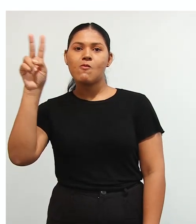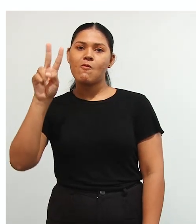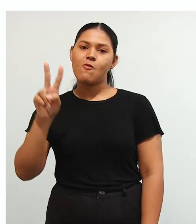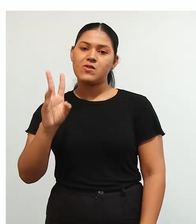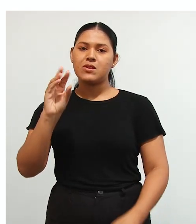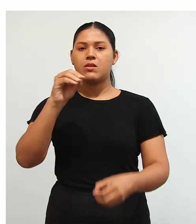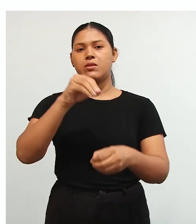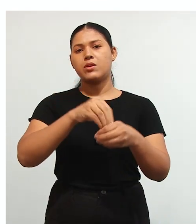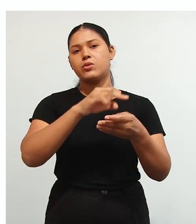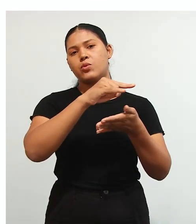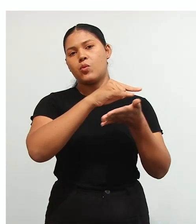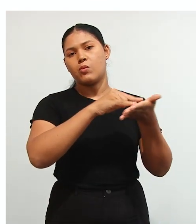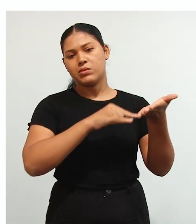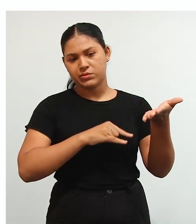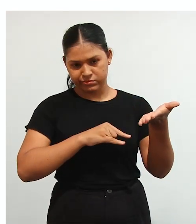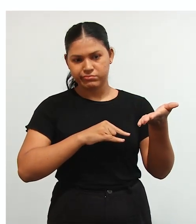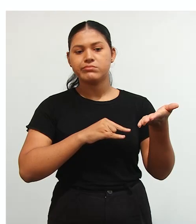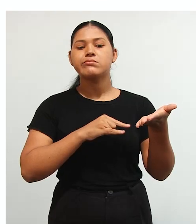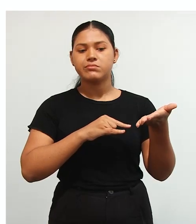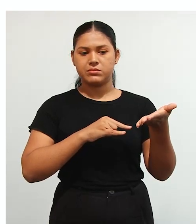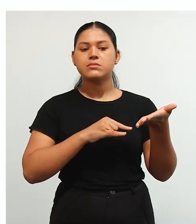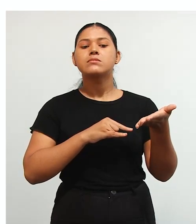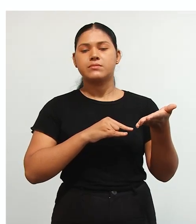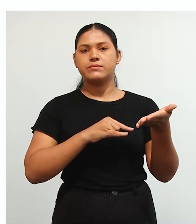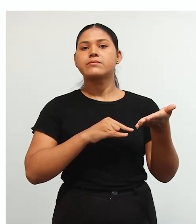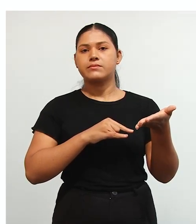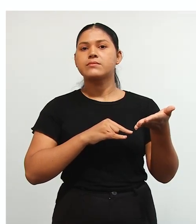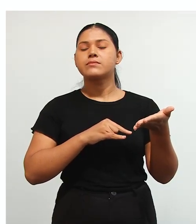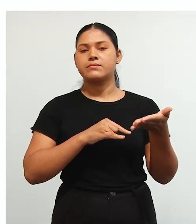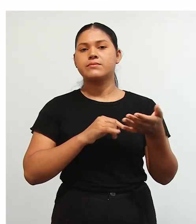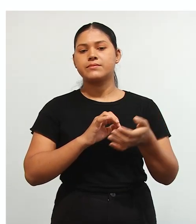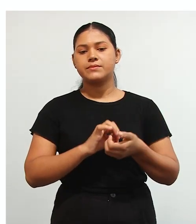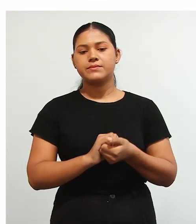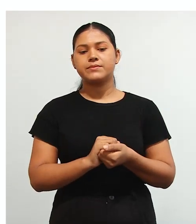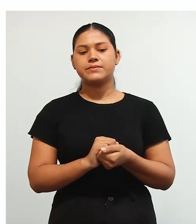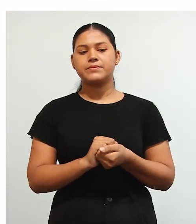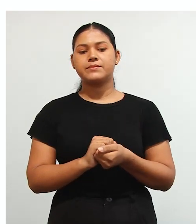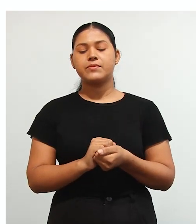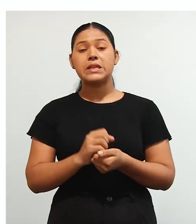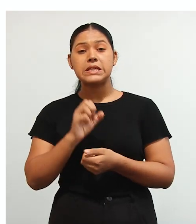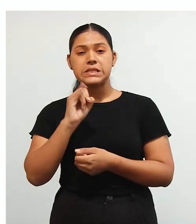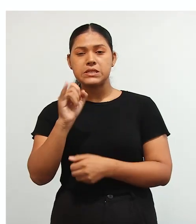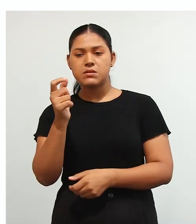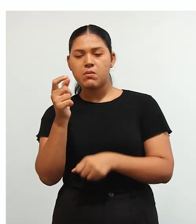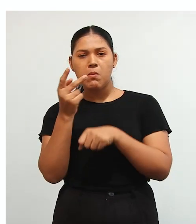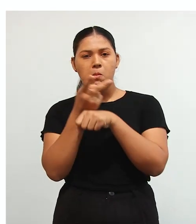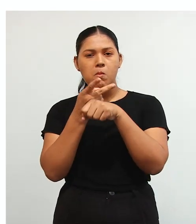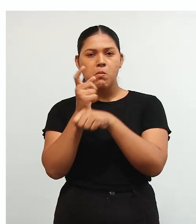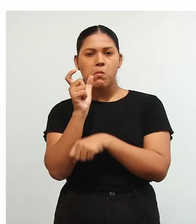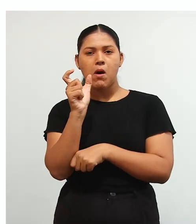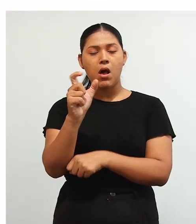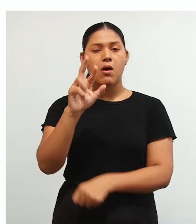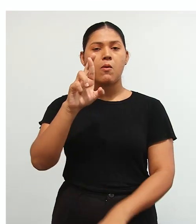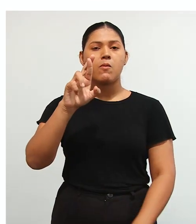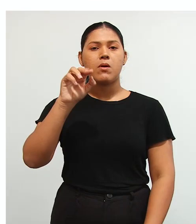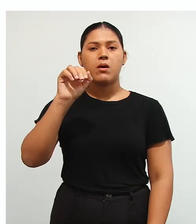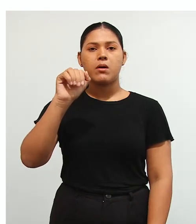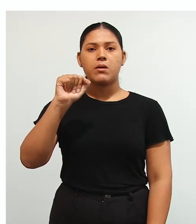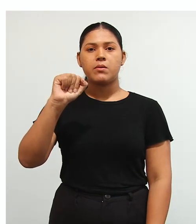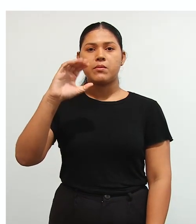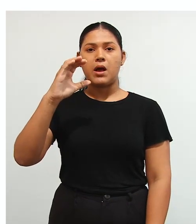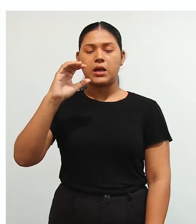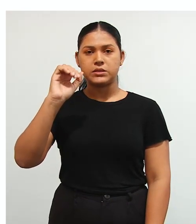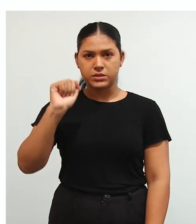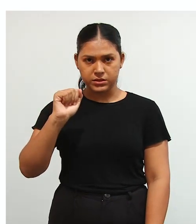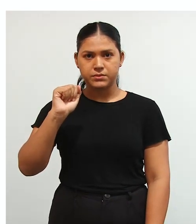ocorrências está associada a essa expressão étnico-racial. Se eu pego a palavra raça, só a